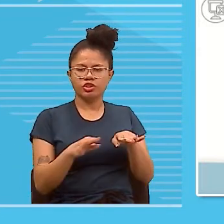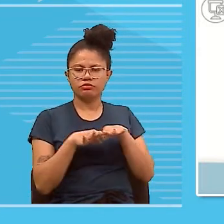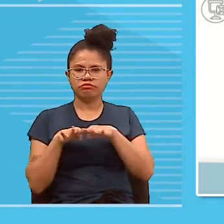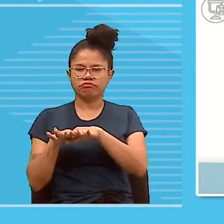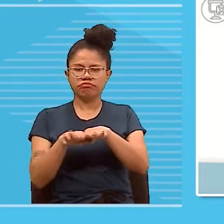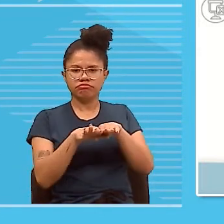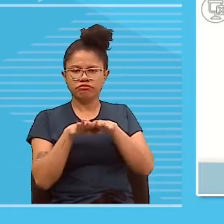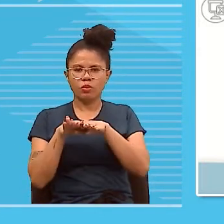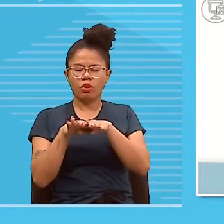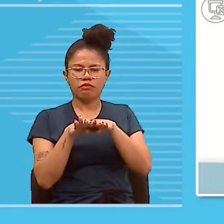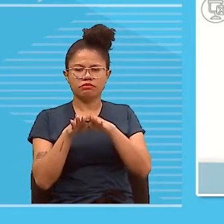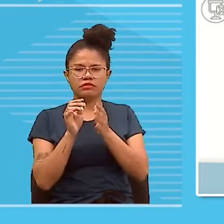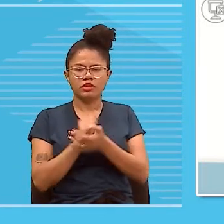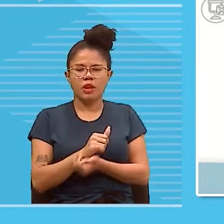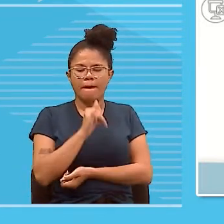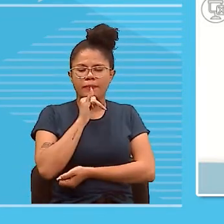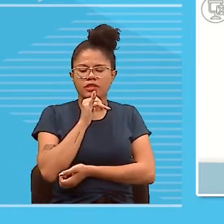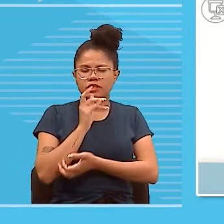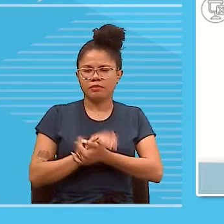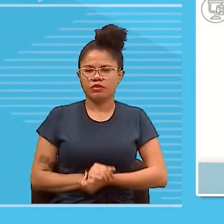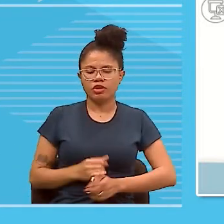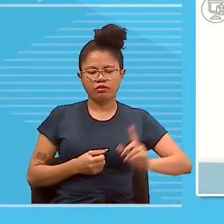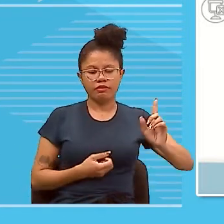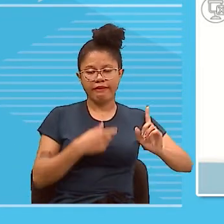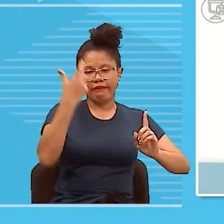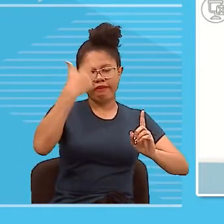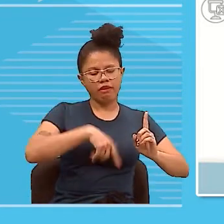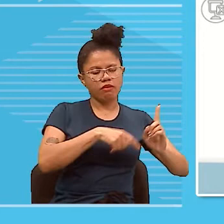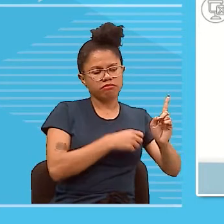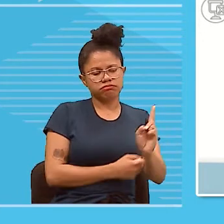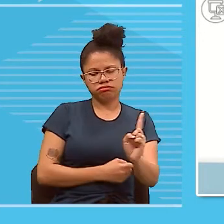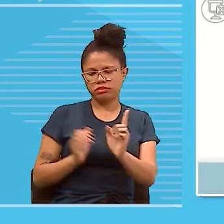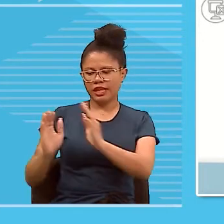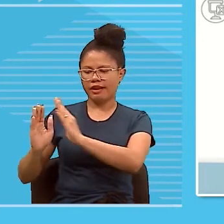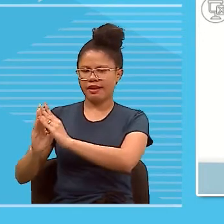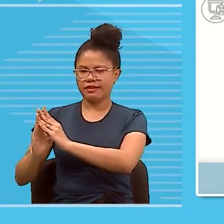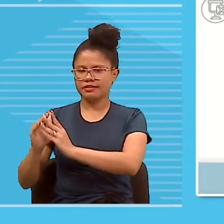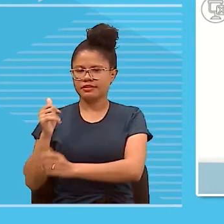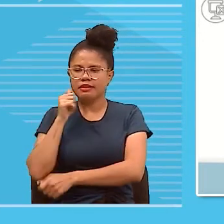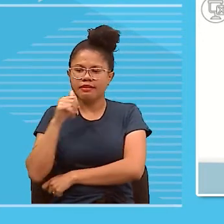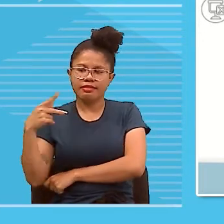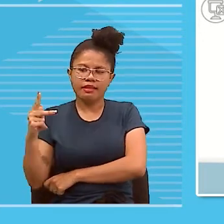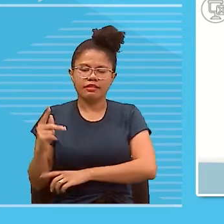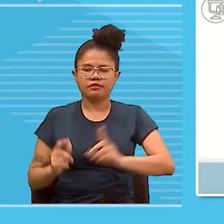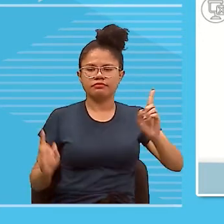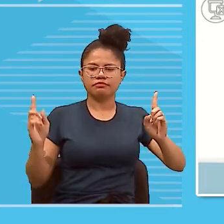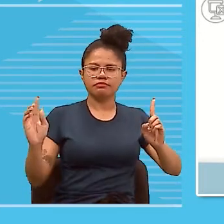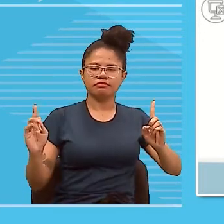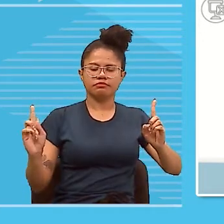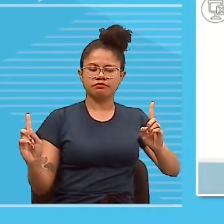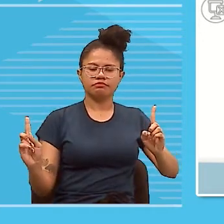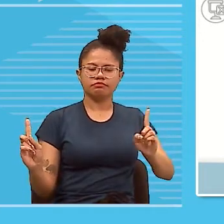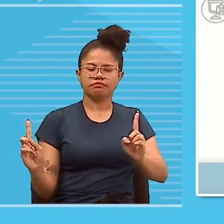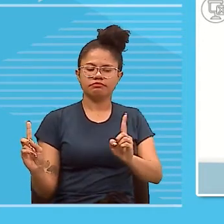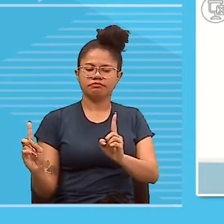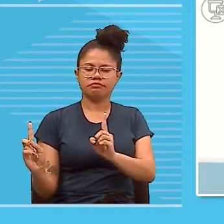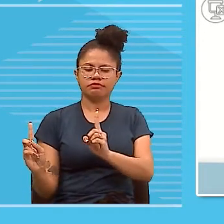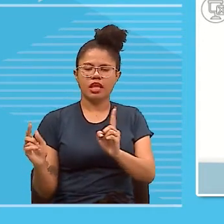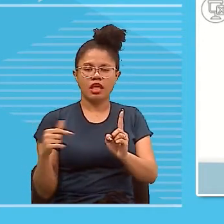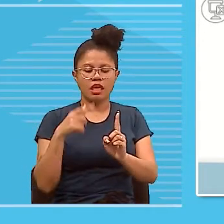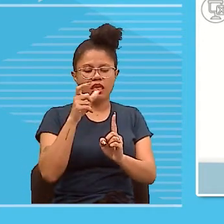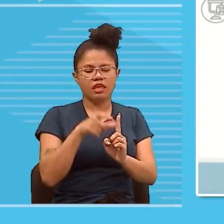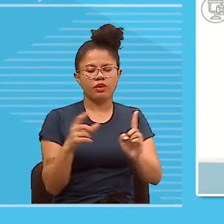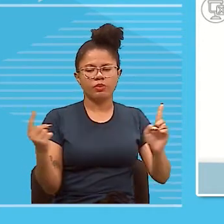a medida que eu me aproximava da casa dela o meu coração e a palpitando mais